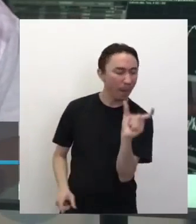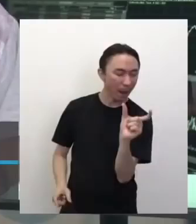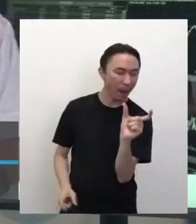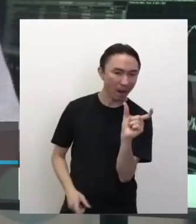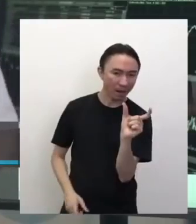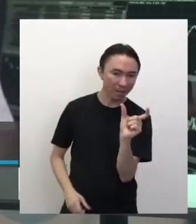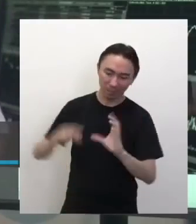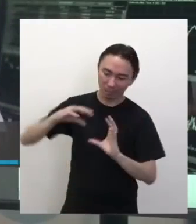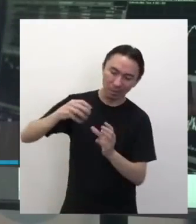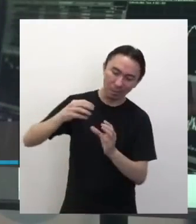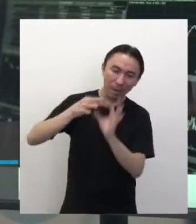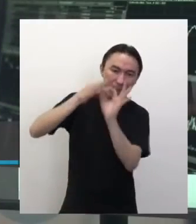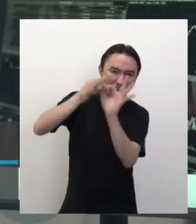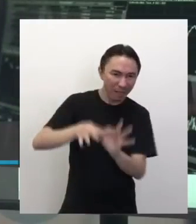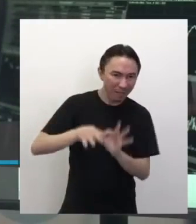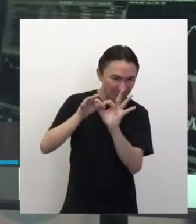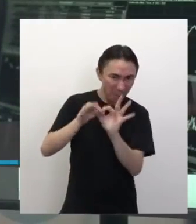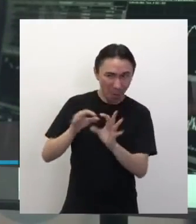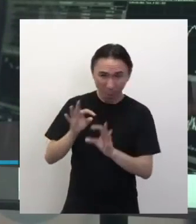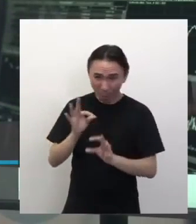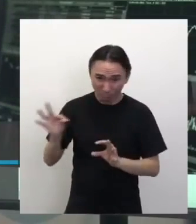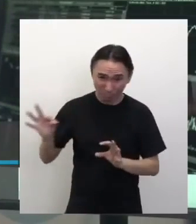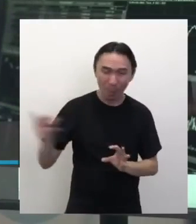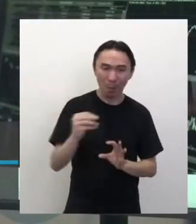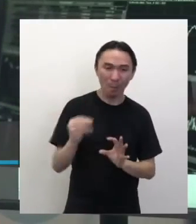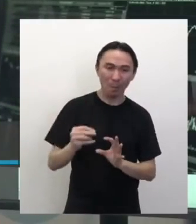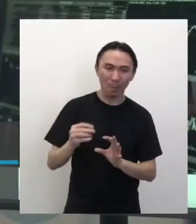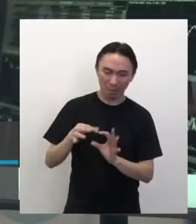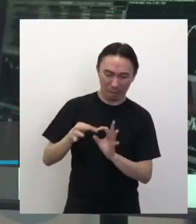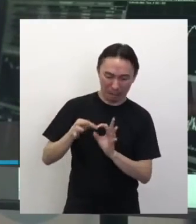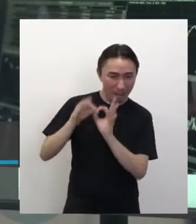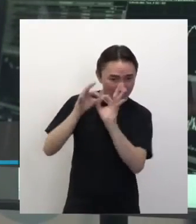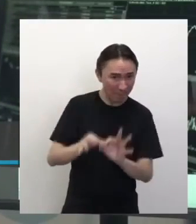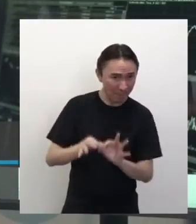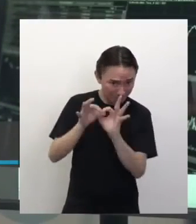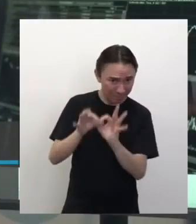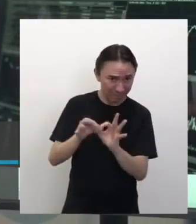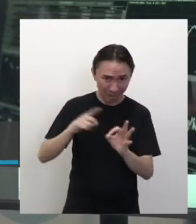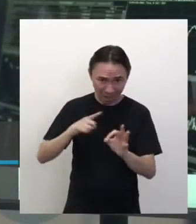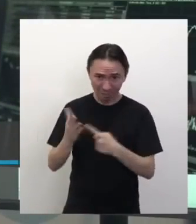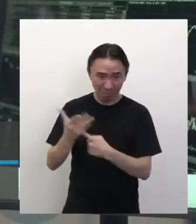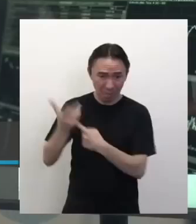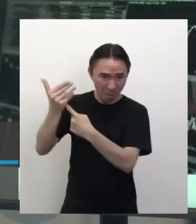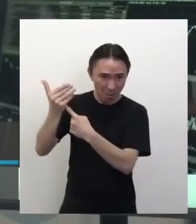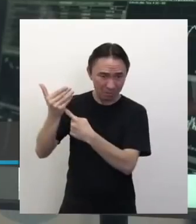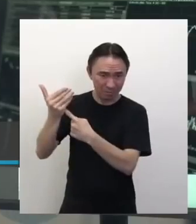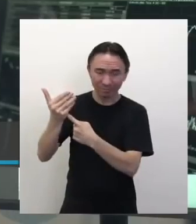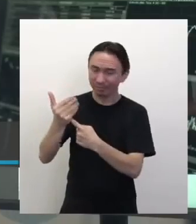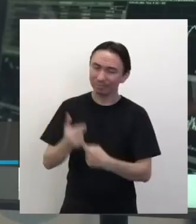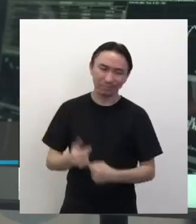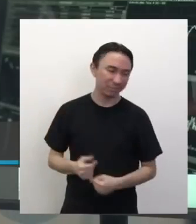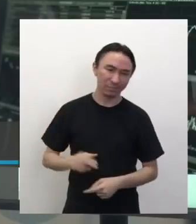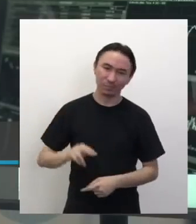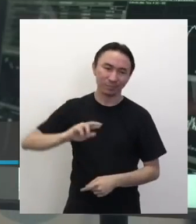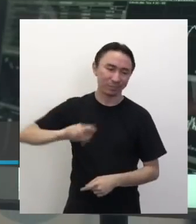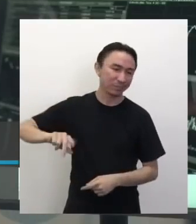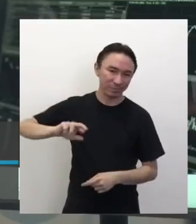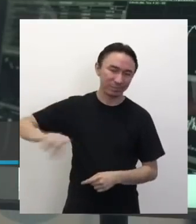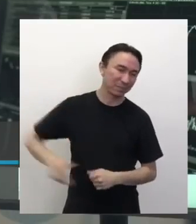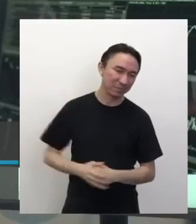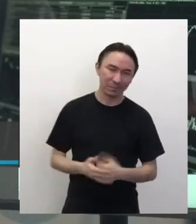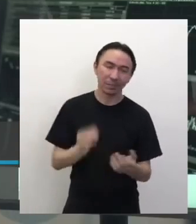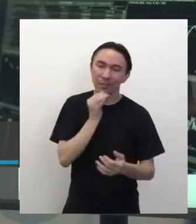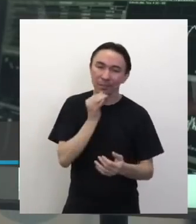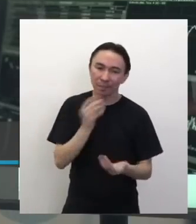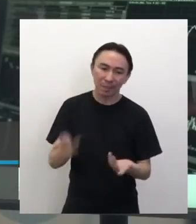todos estão globalizados nesse sistema e nesse processo tecnológico. Né? Mesmo num país considerado um país